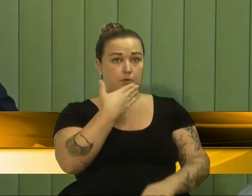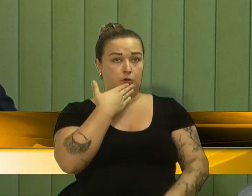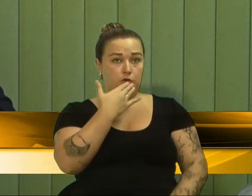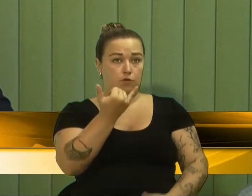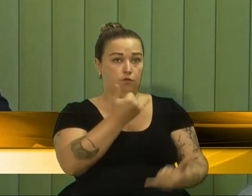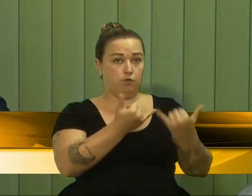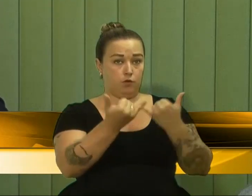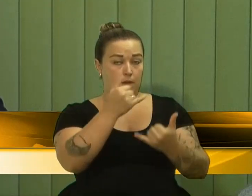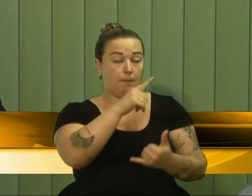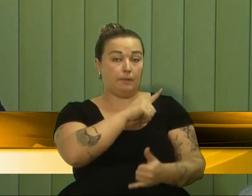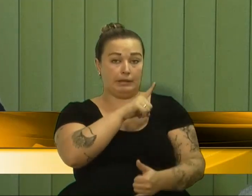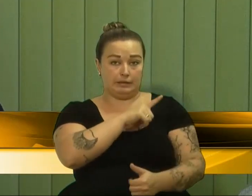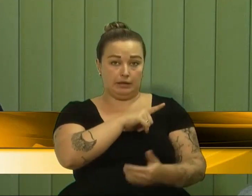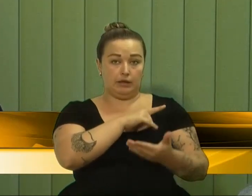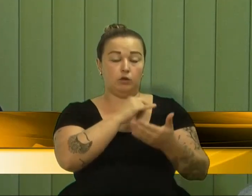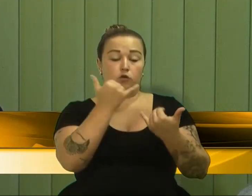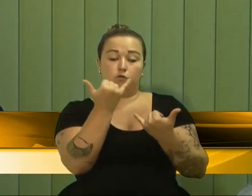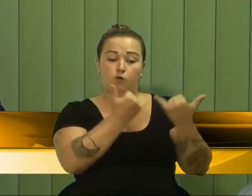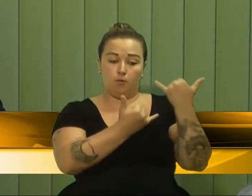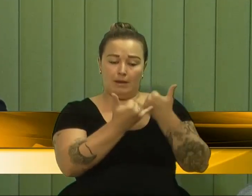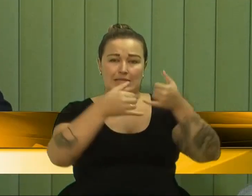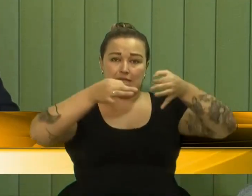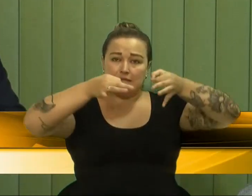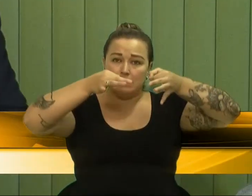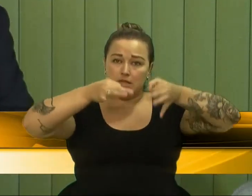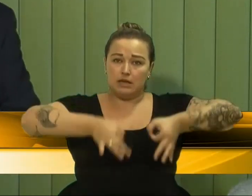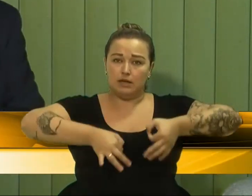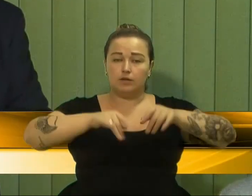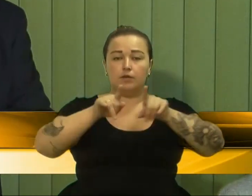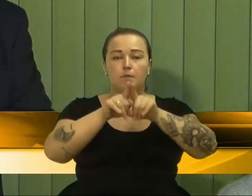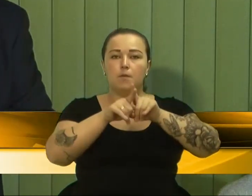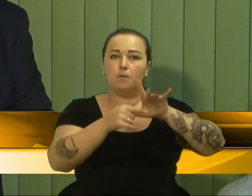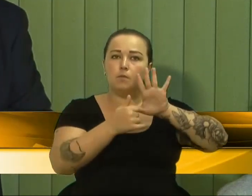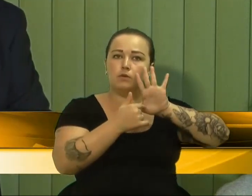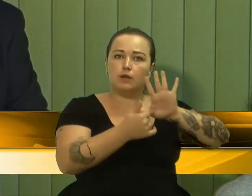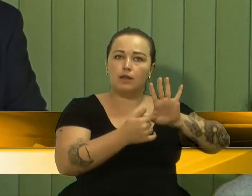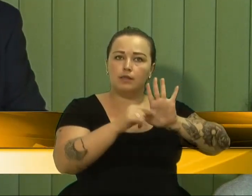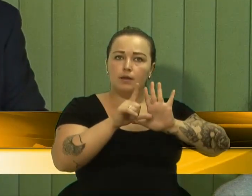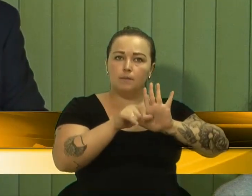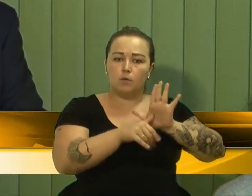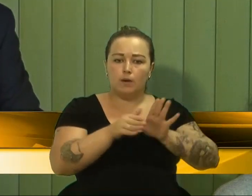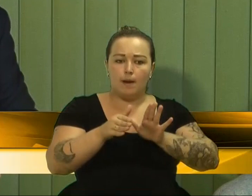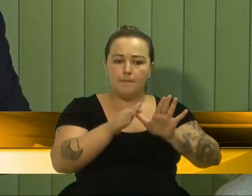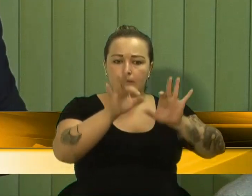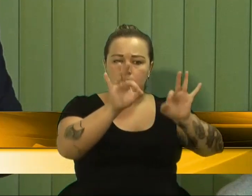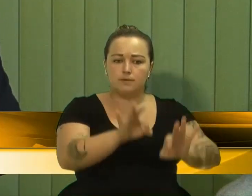ter o subsídio, e para indicar caminhos depois para os governos.